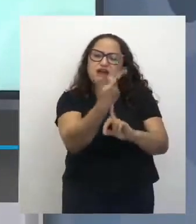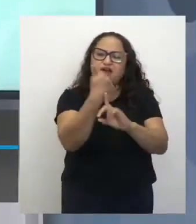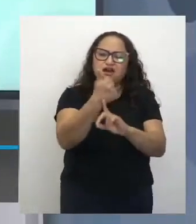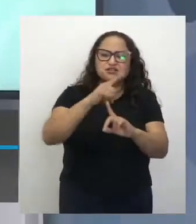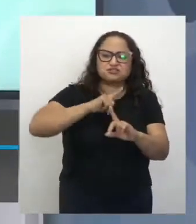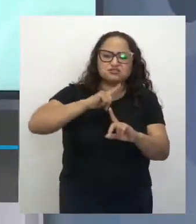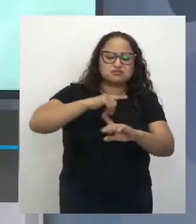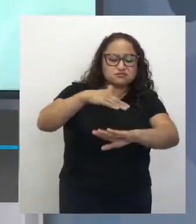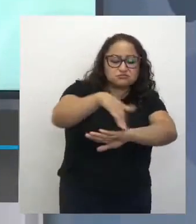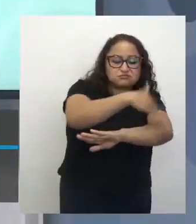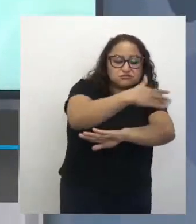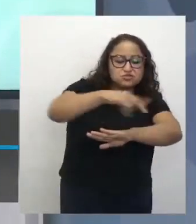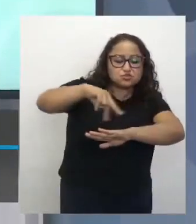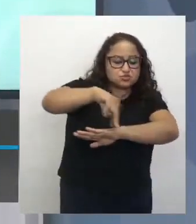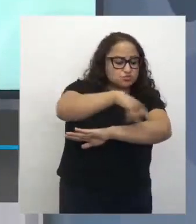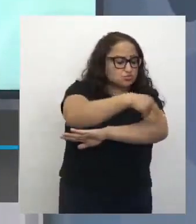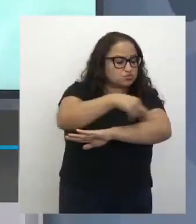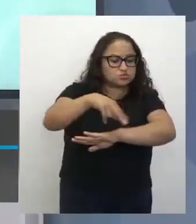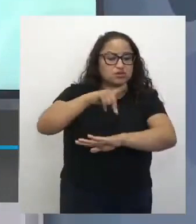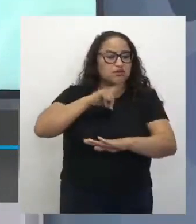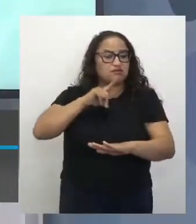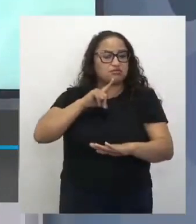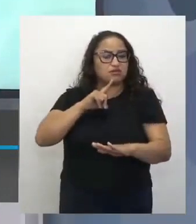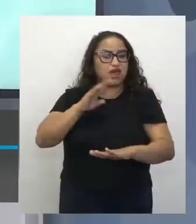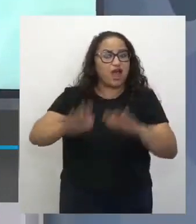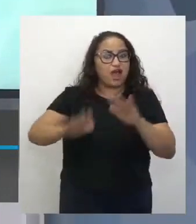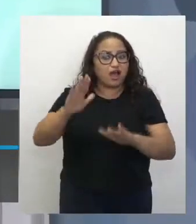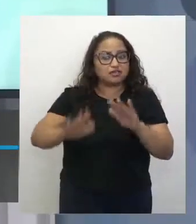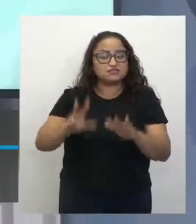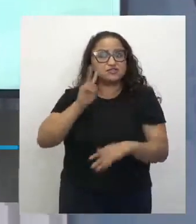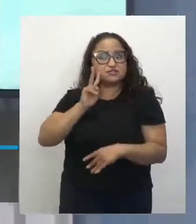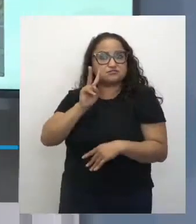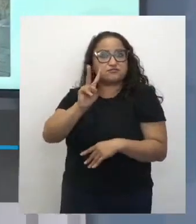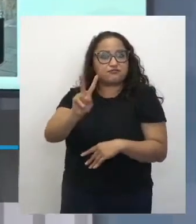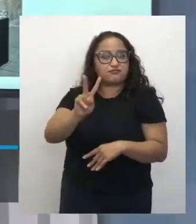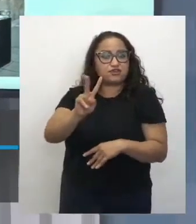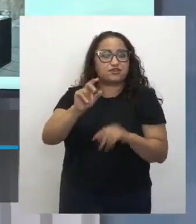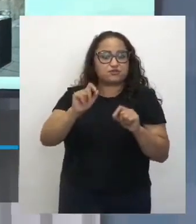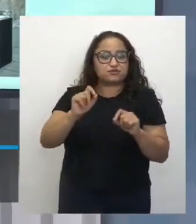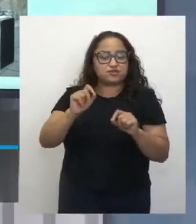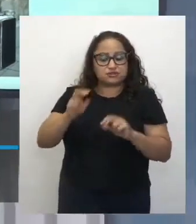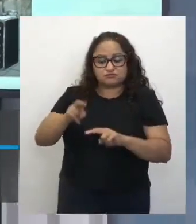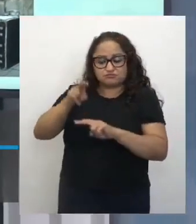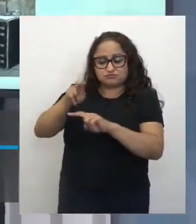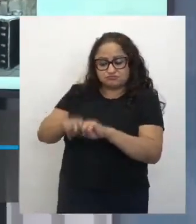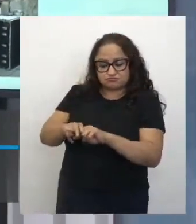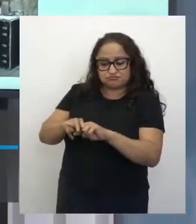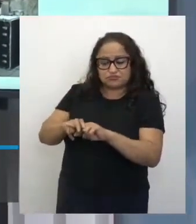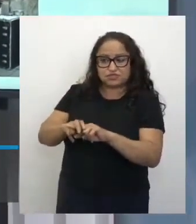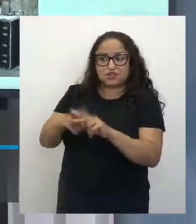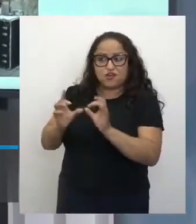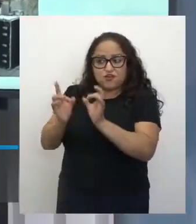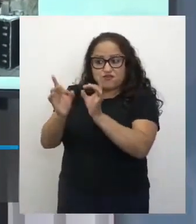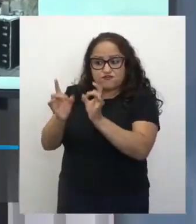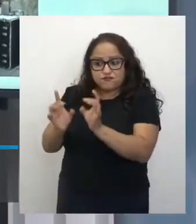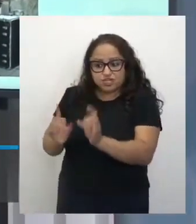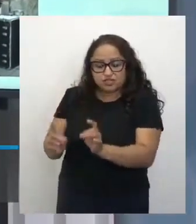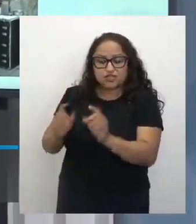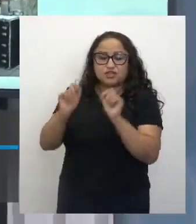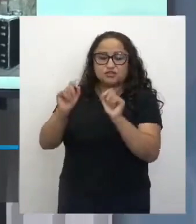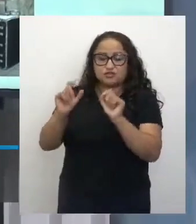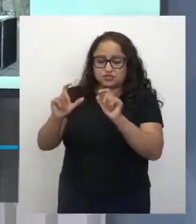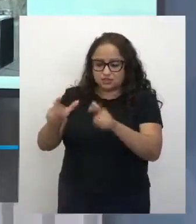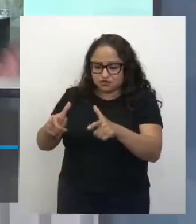estão passando ali, né? E ali, às vezes a pessoa coloca, né, uma banquinha do lado, consegue vender, né, comercializar o seu próprio